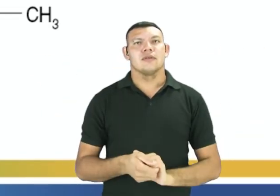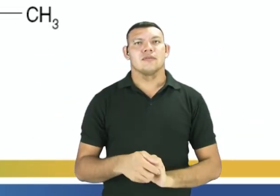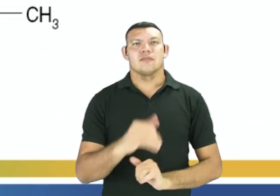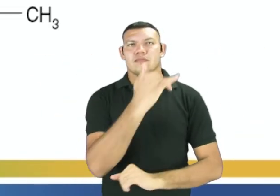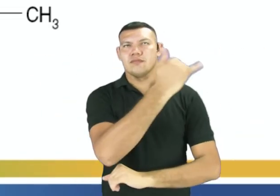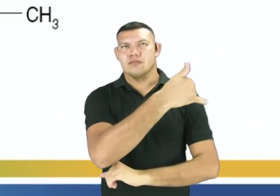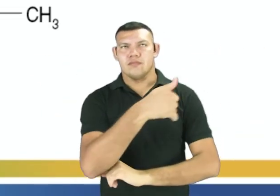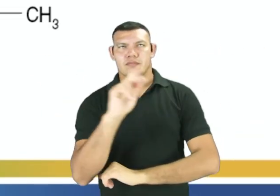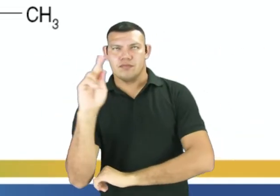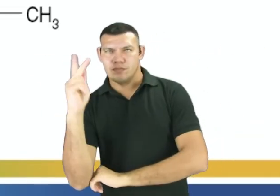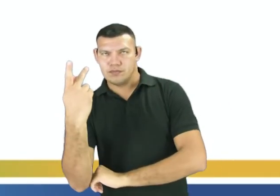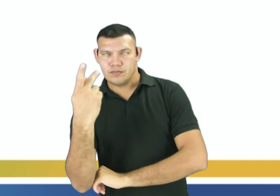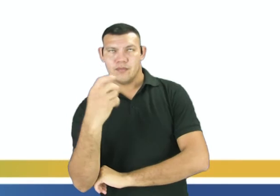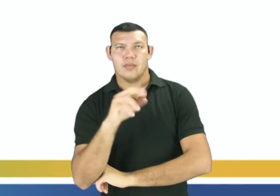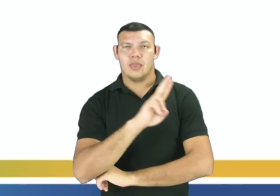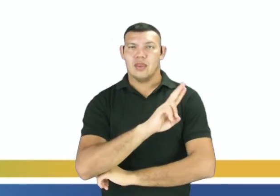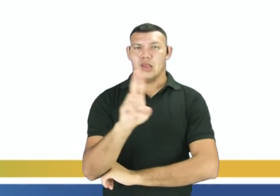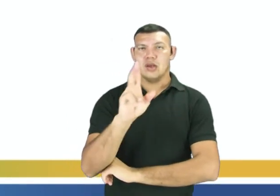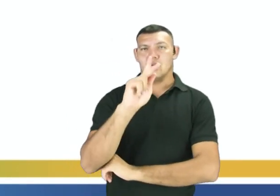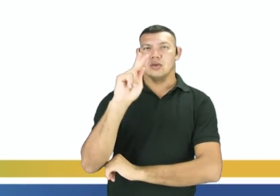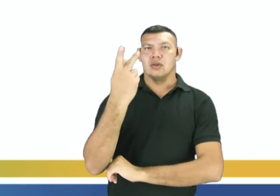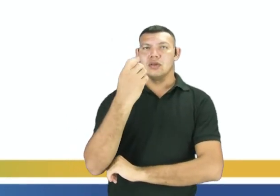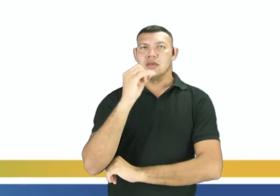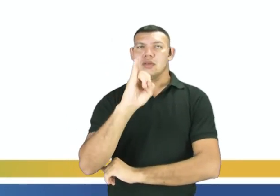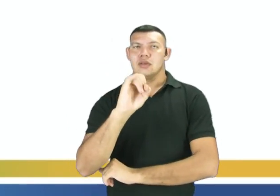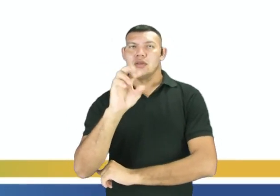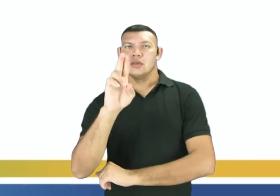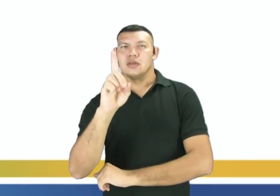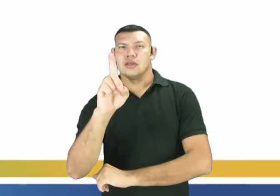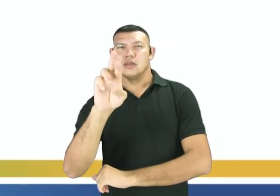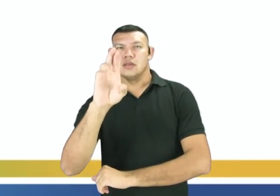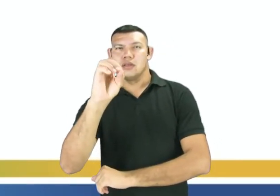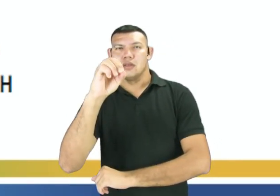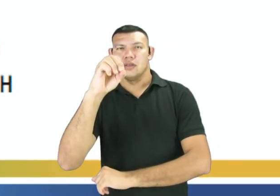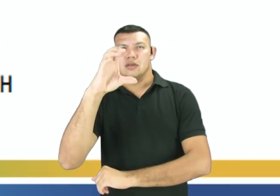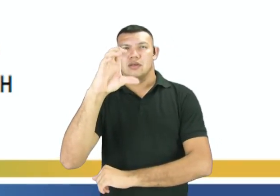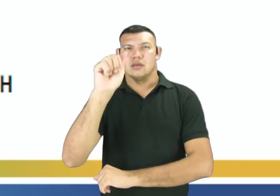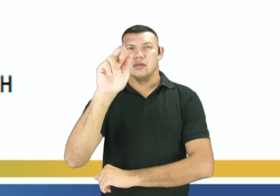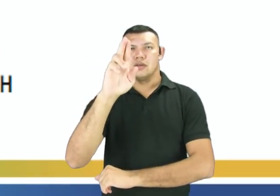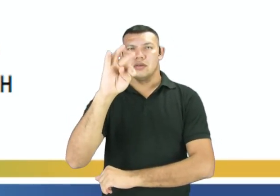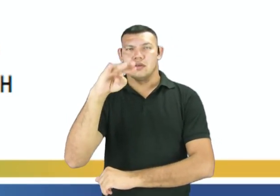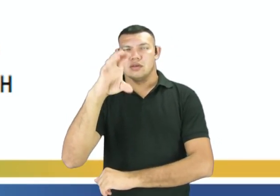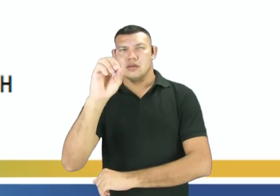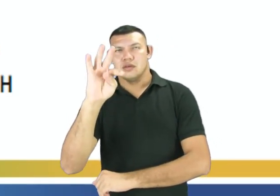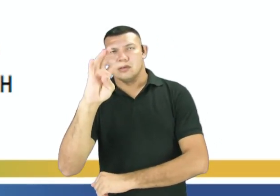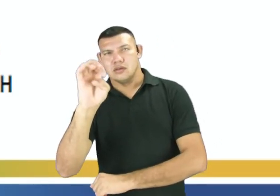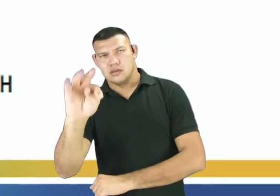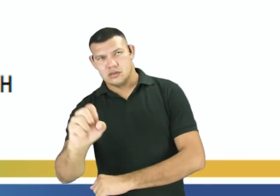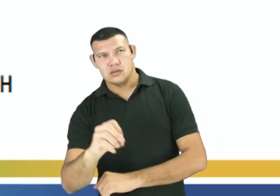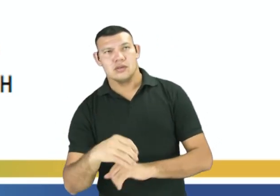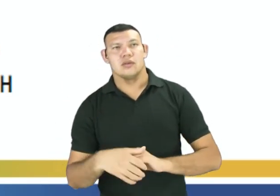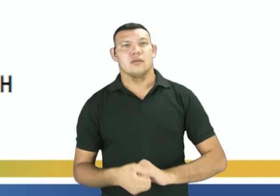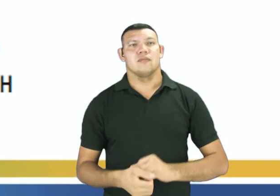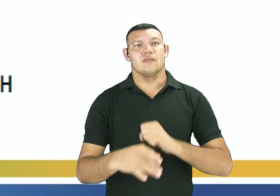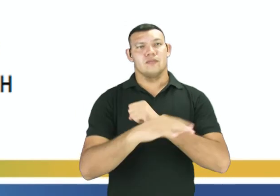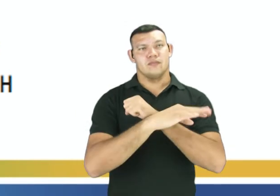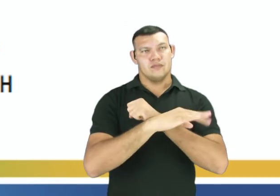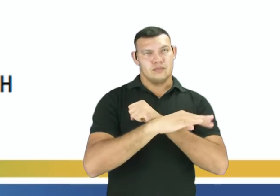vocês lembram, né? E aqui a gente tem outro exemplo de ligações de hidrogênio, como o ácido